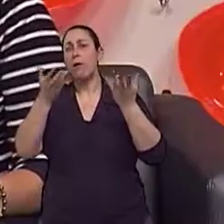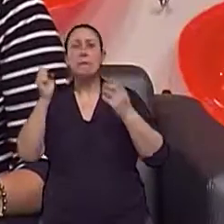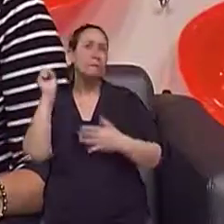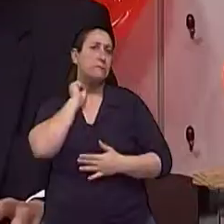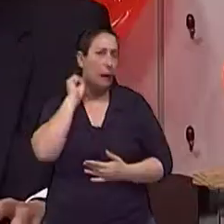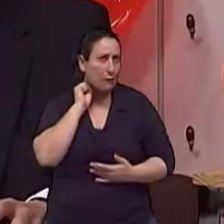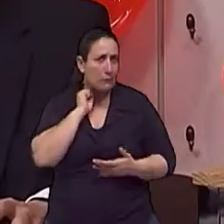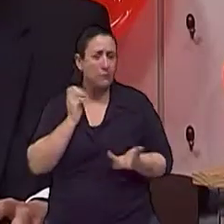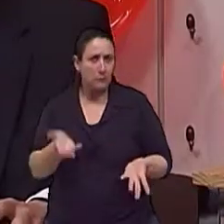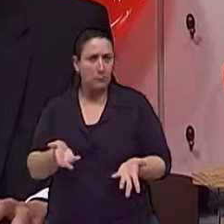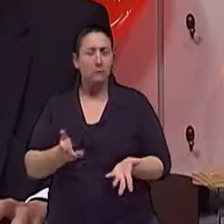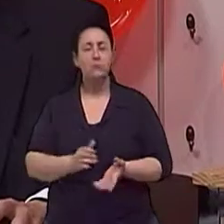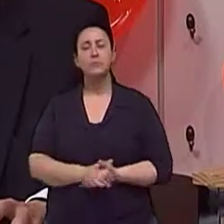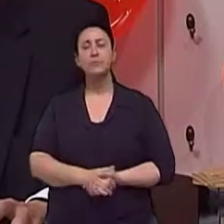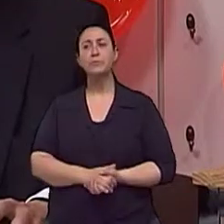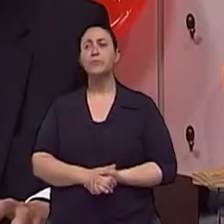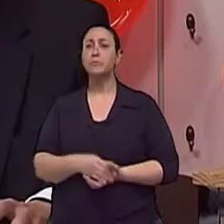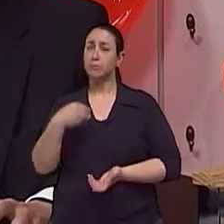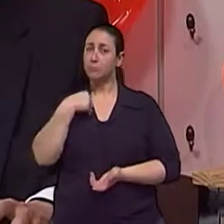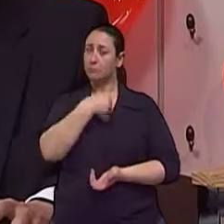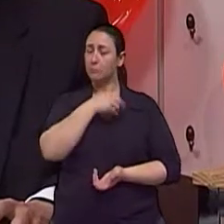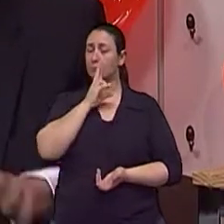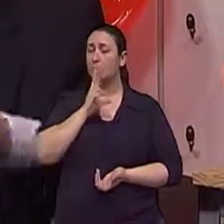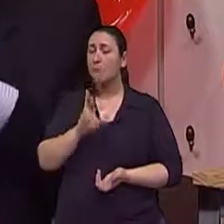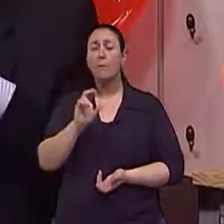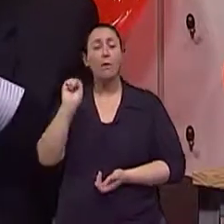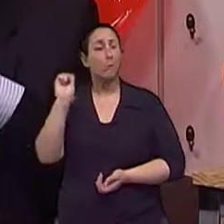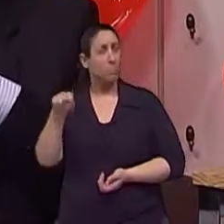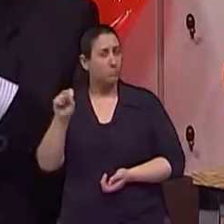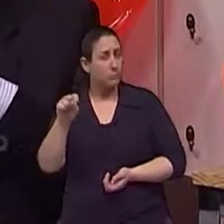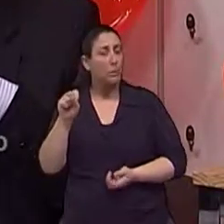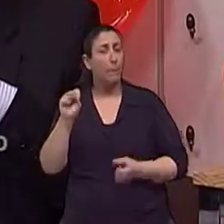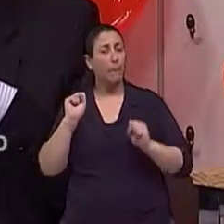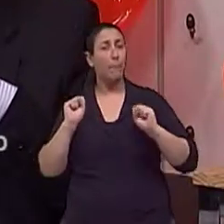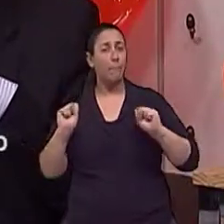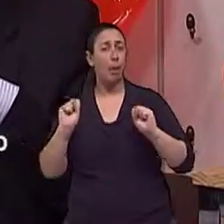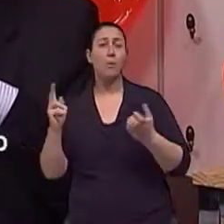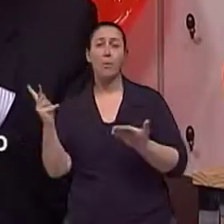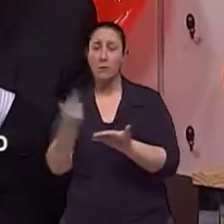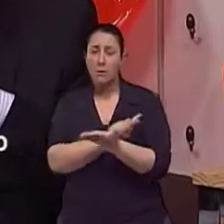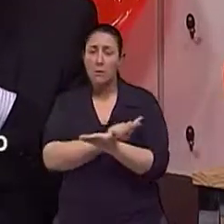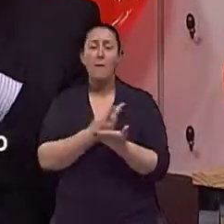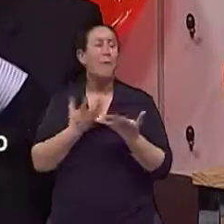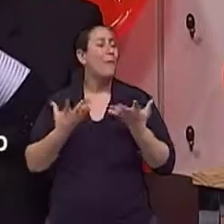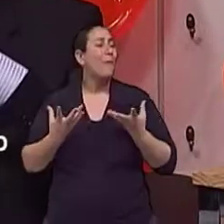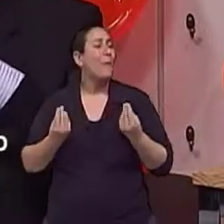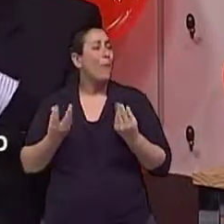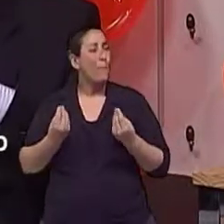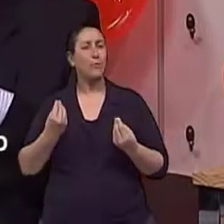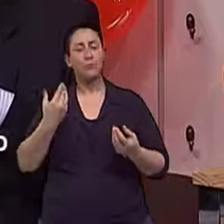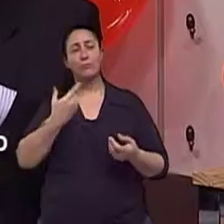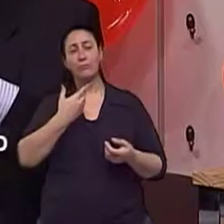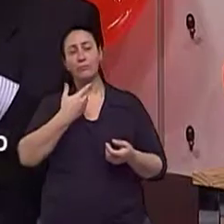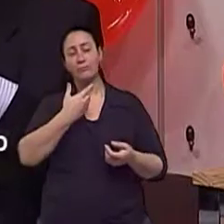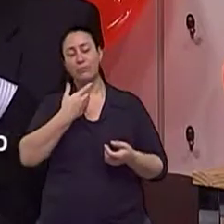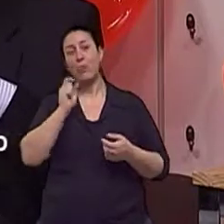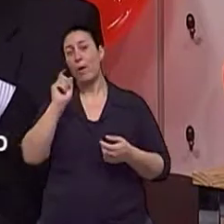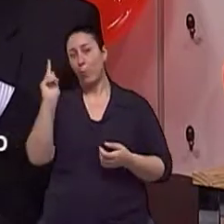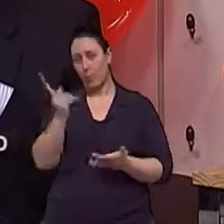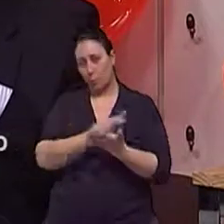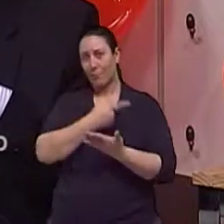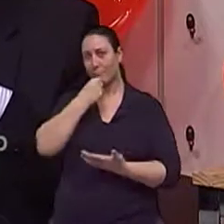estressante é na realidade a isso é uma das coisas bem bem muito comum né ele foi